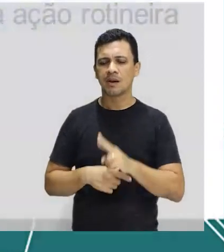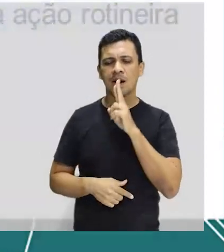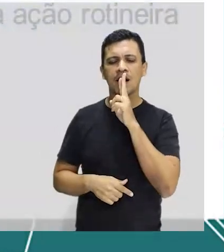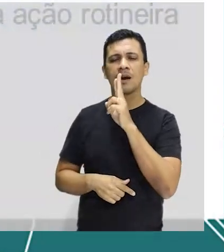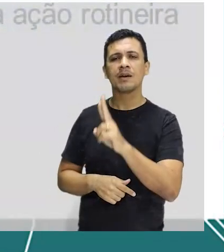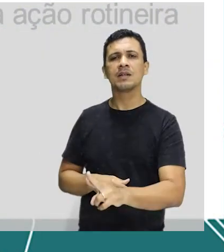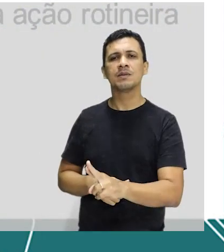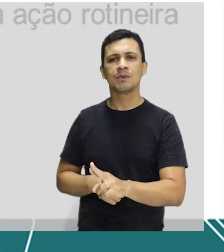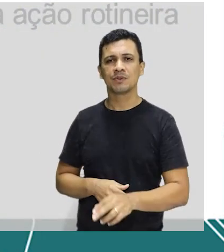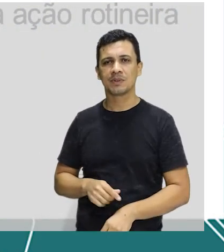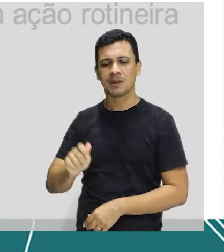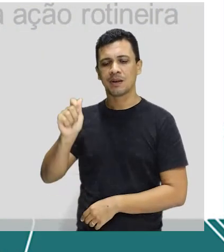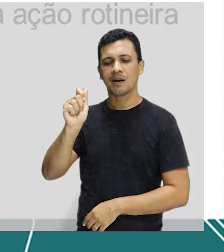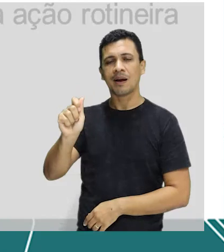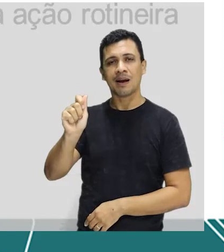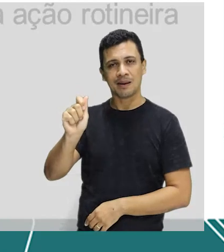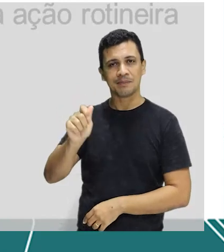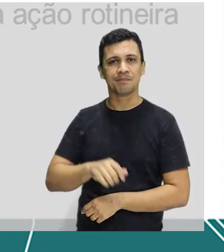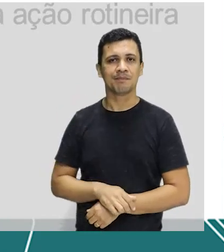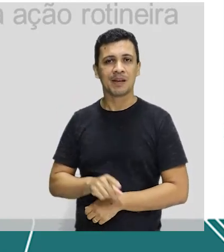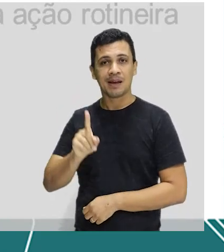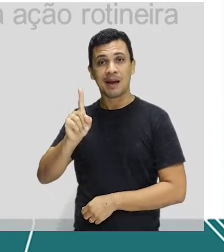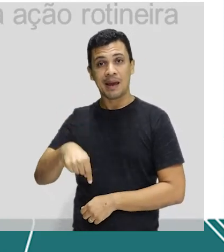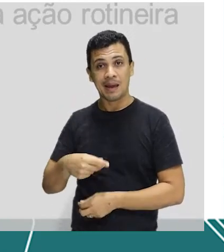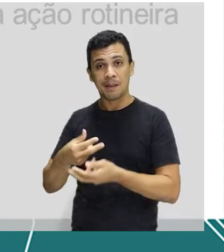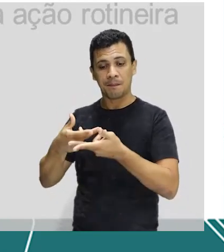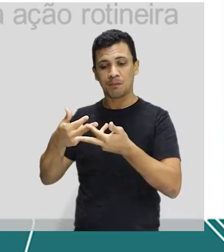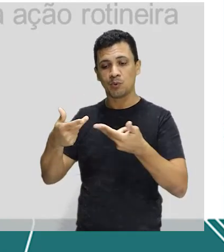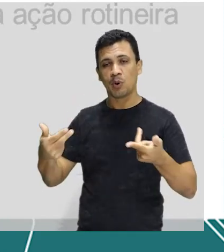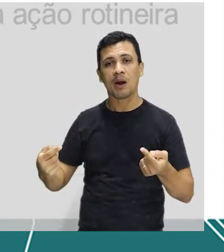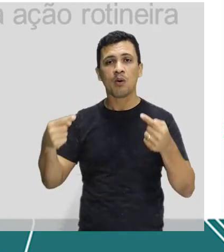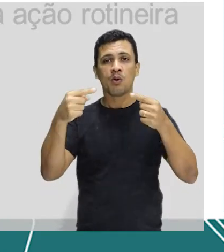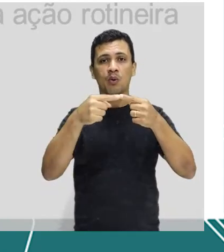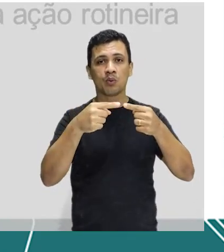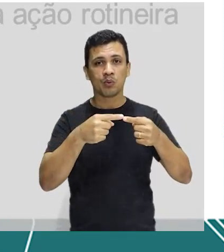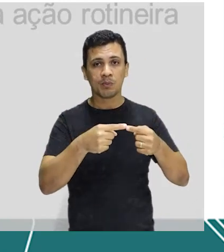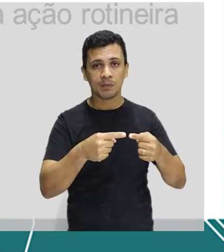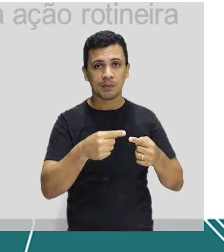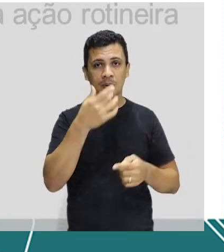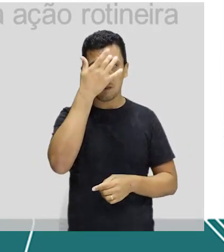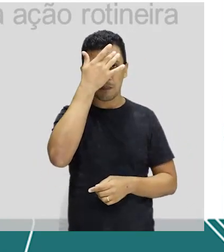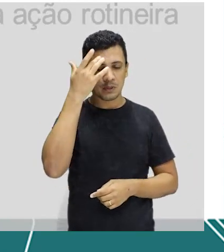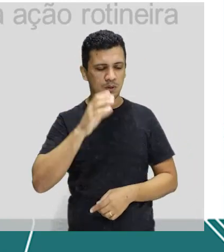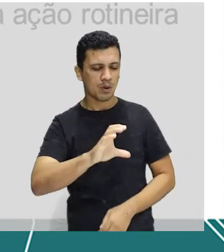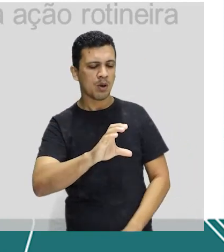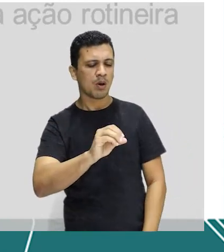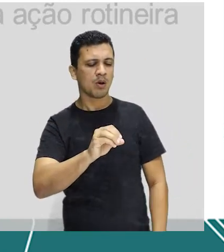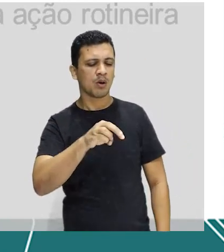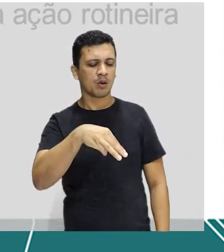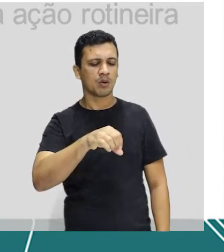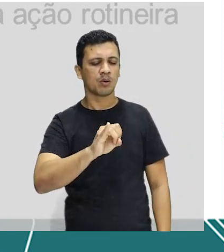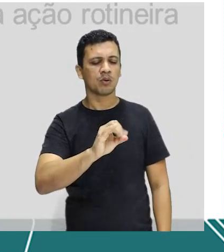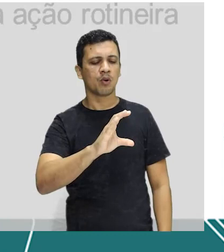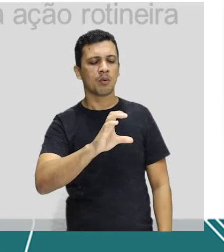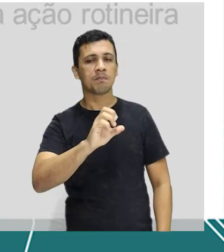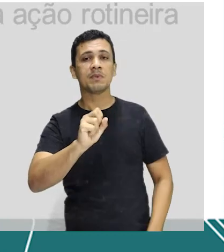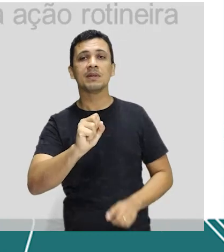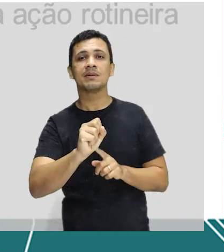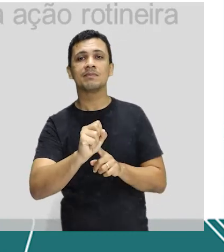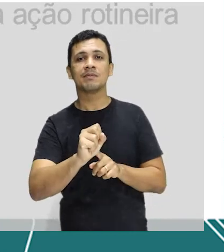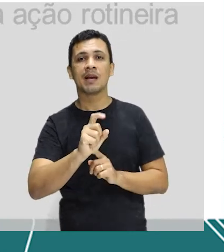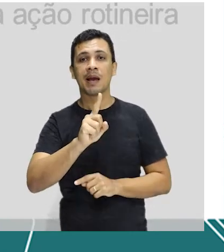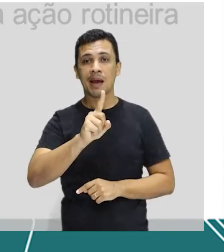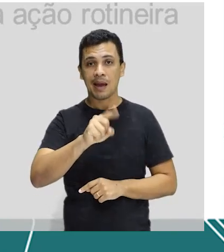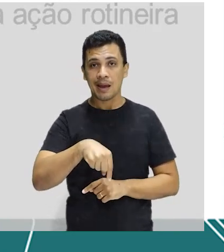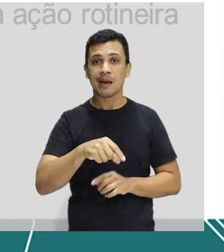resposta plural para fazer concordância com o sujeito comics. Esse comics aqui é um